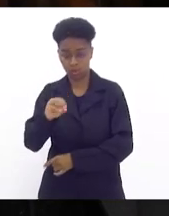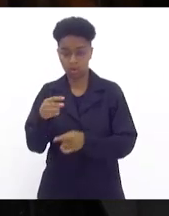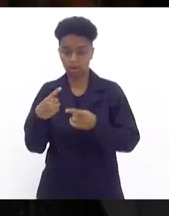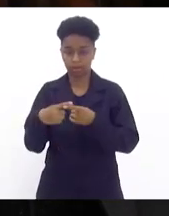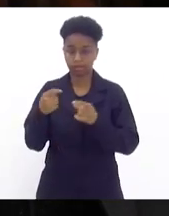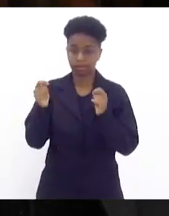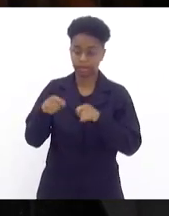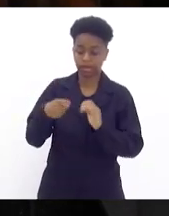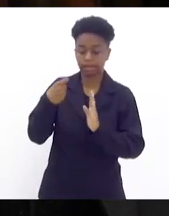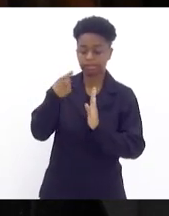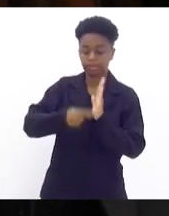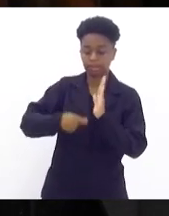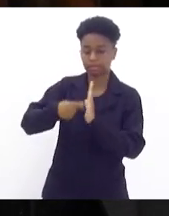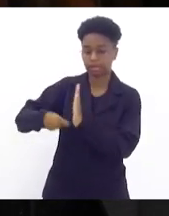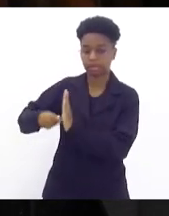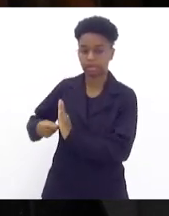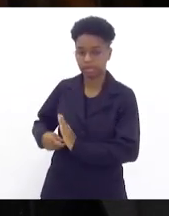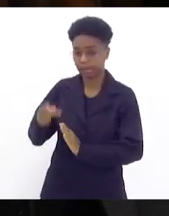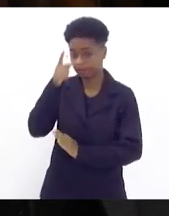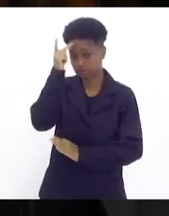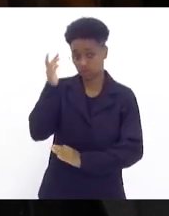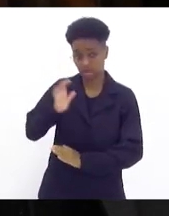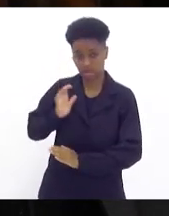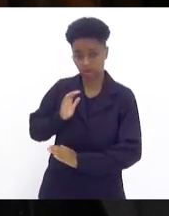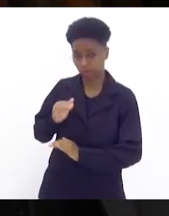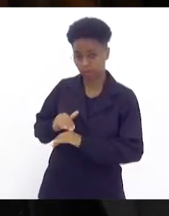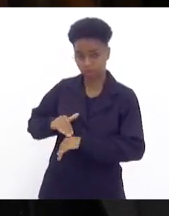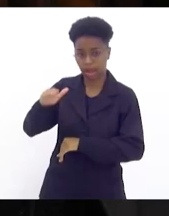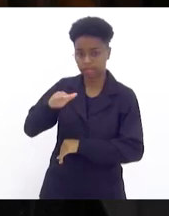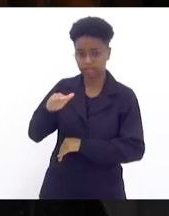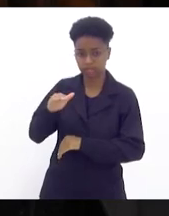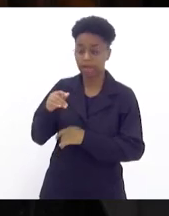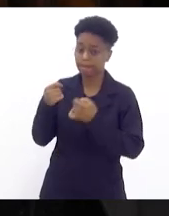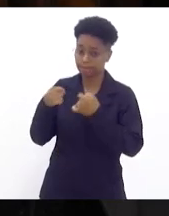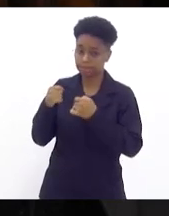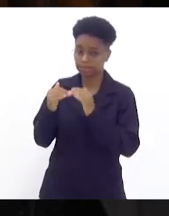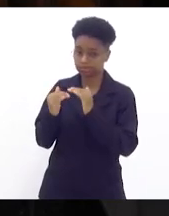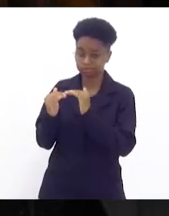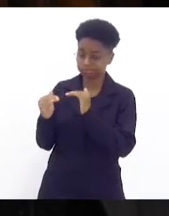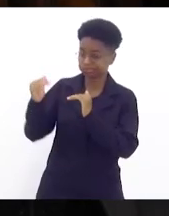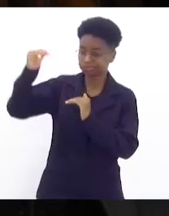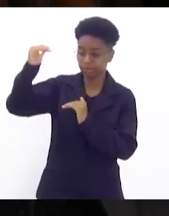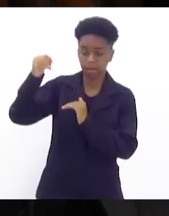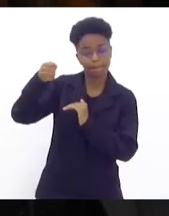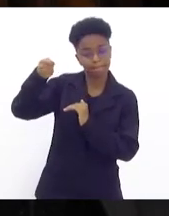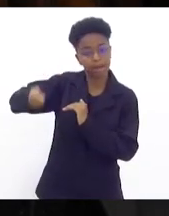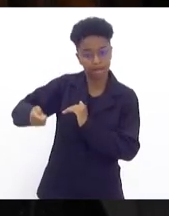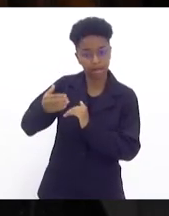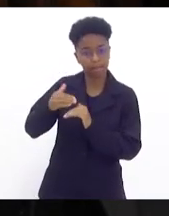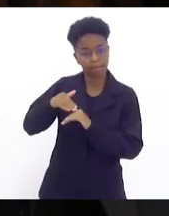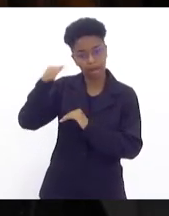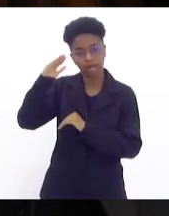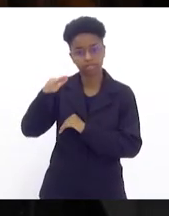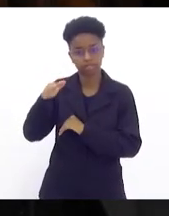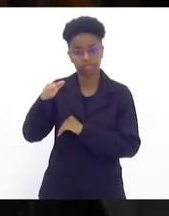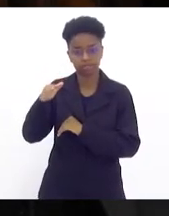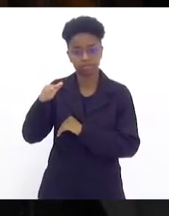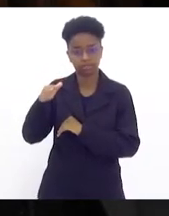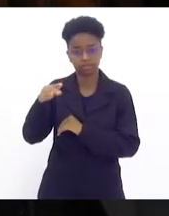sobre os mais ricos pudessem ser maiores para beneficiar